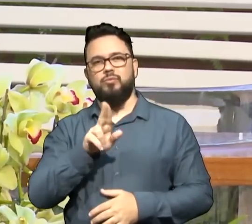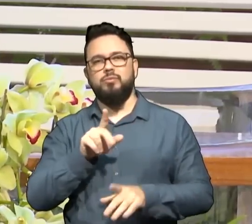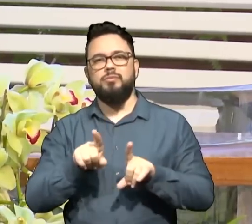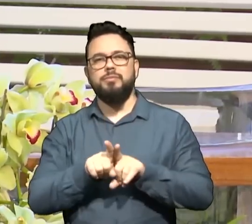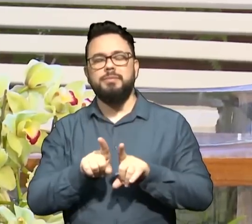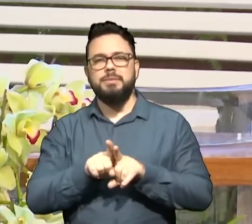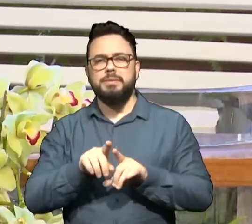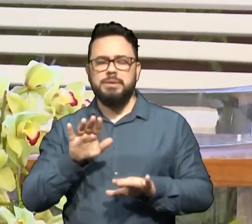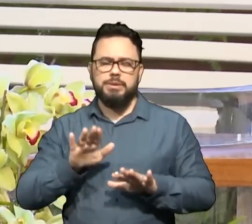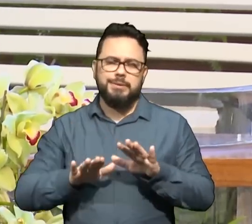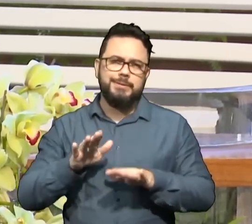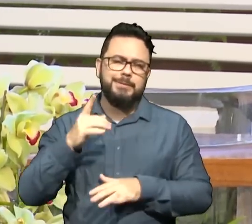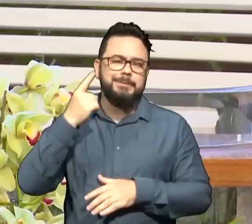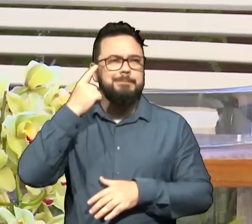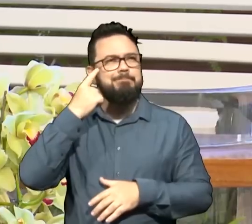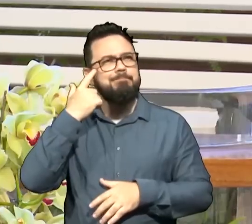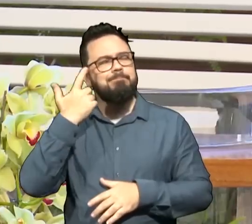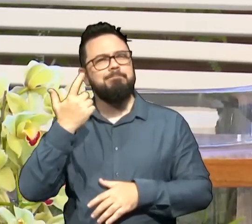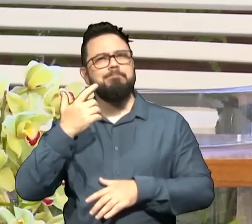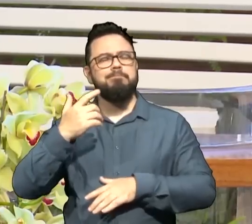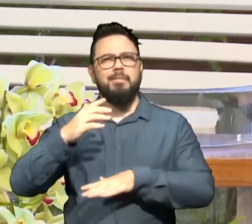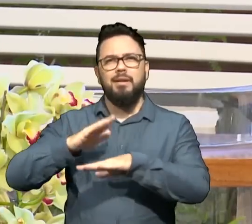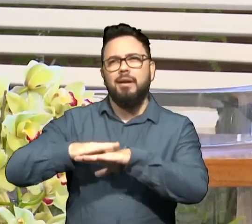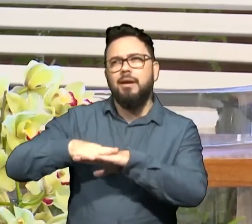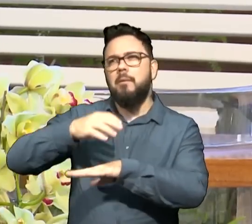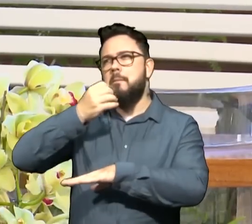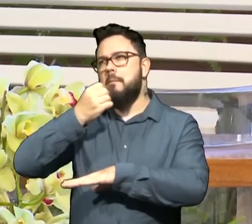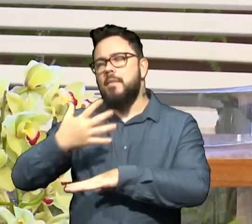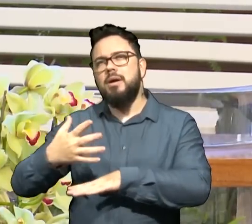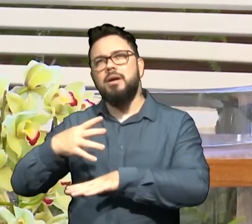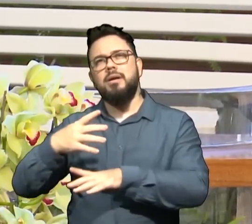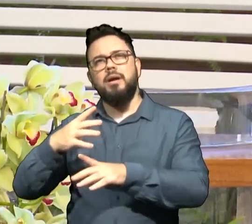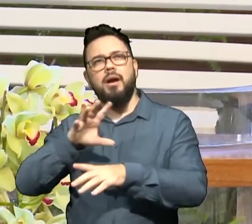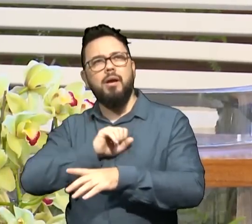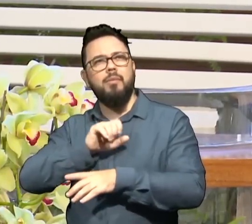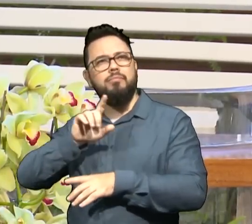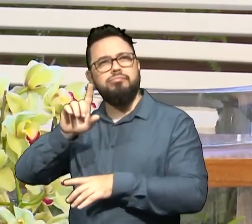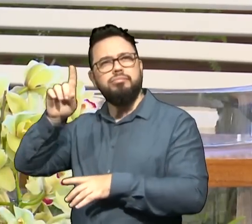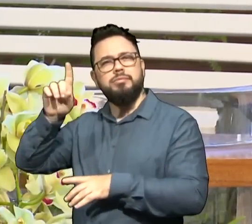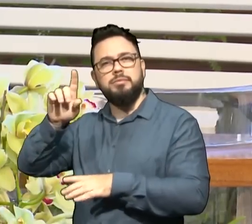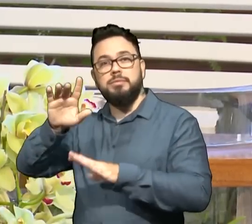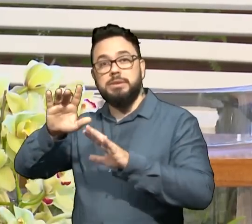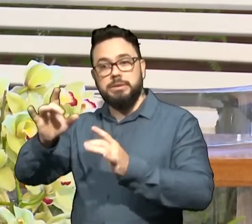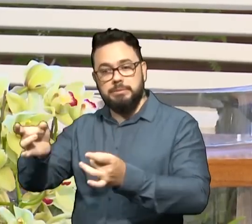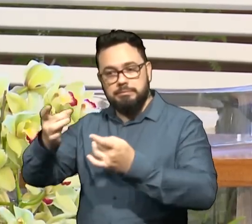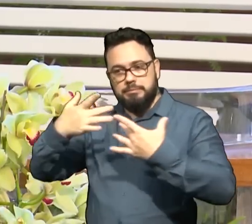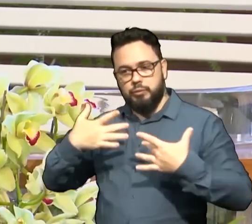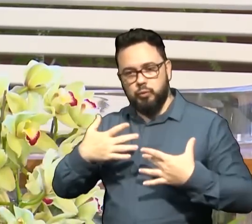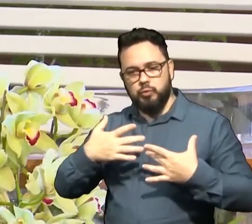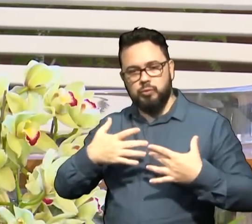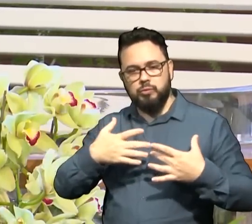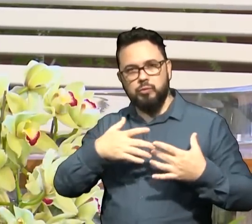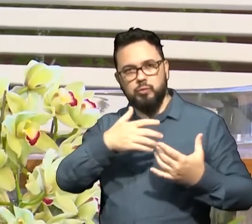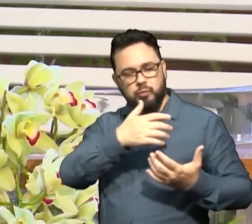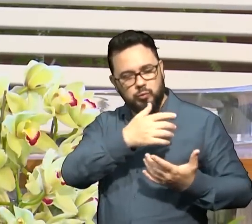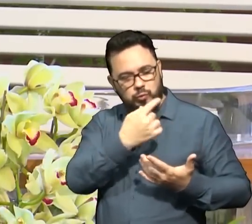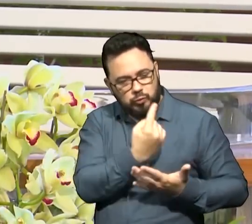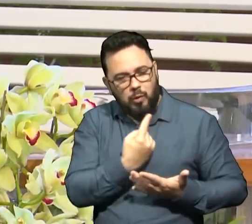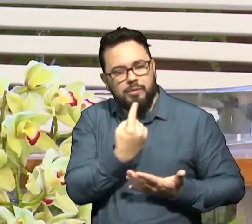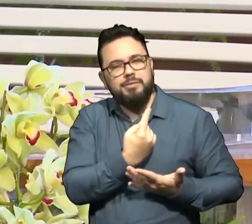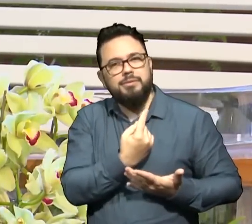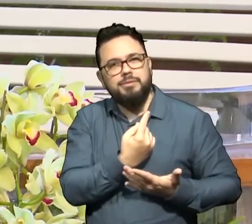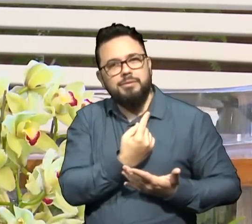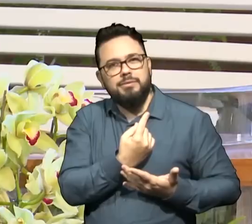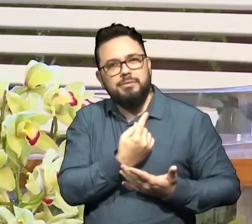algum dia você mesmo fazendo bem por amor a Cristo for jogado numa ilha de pmos